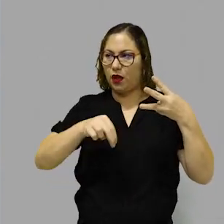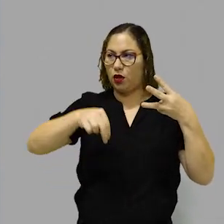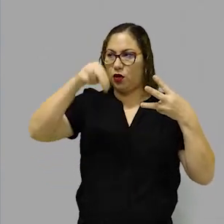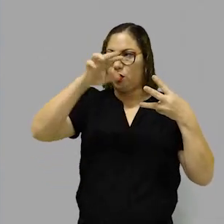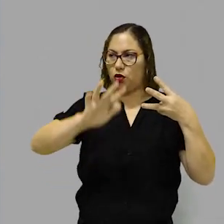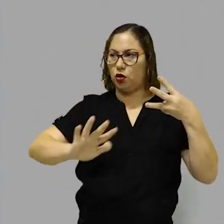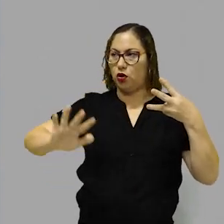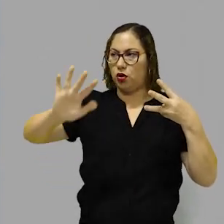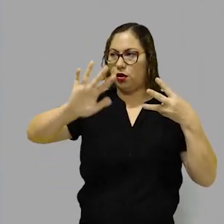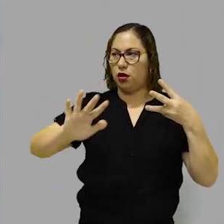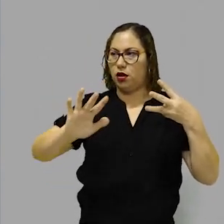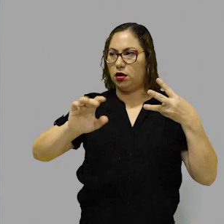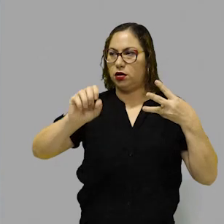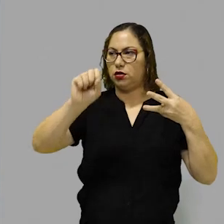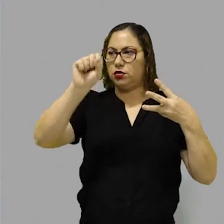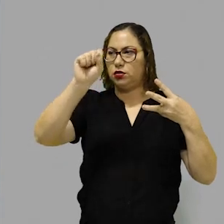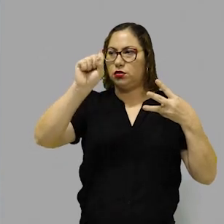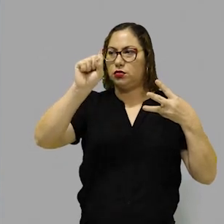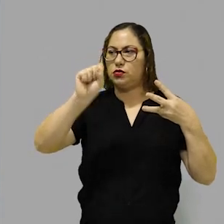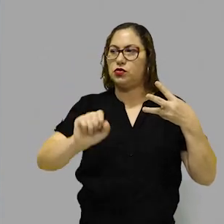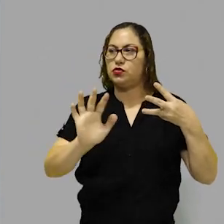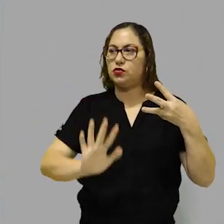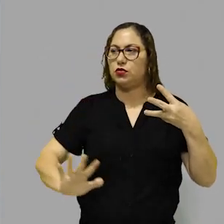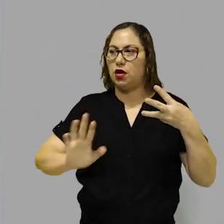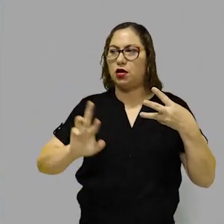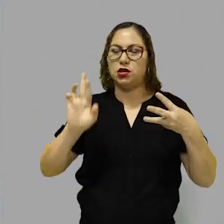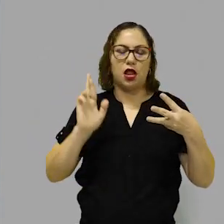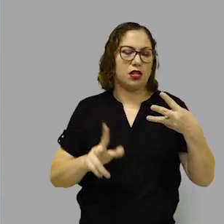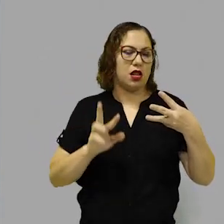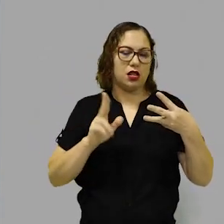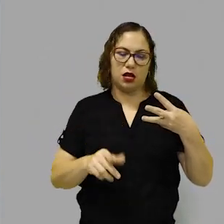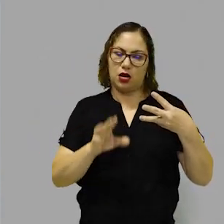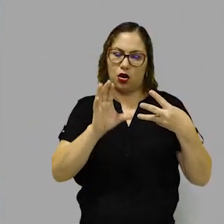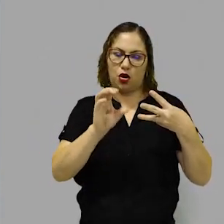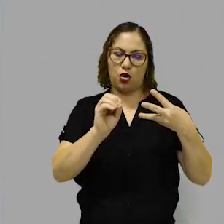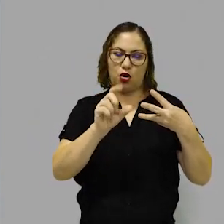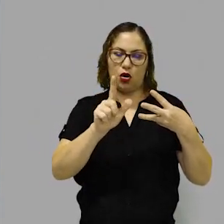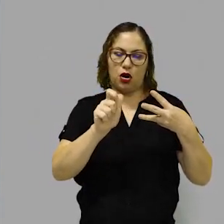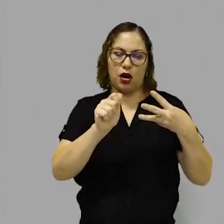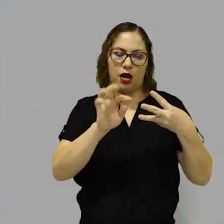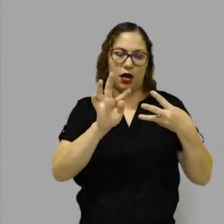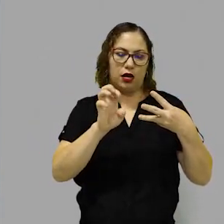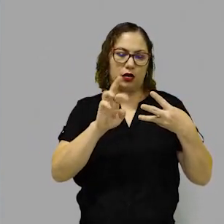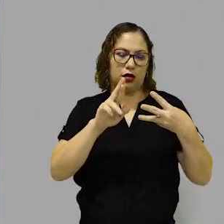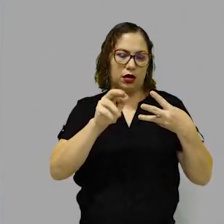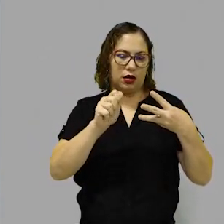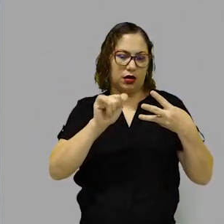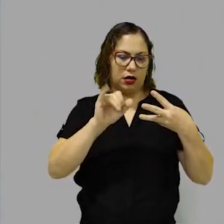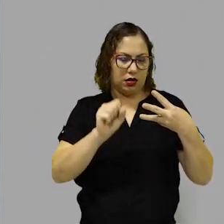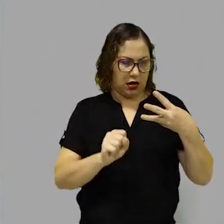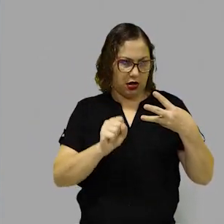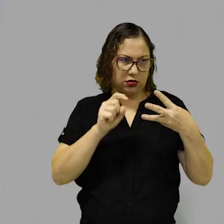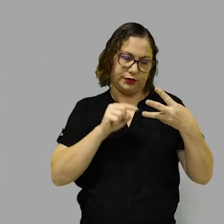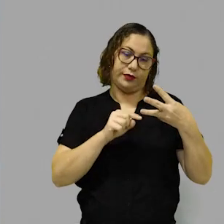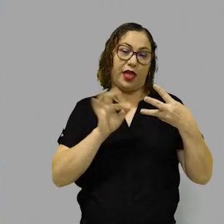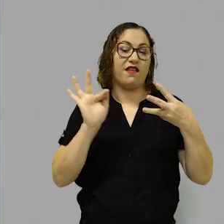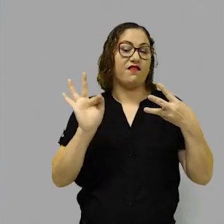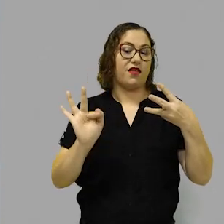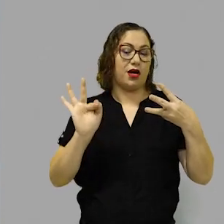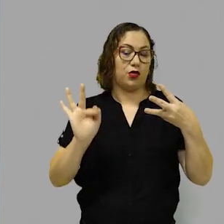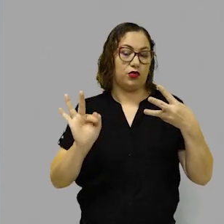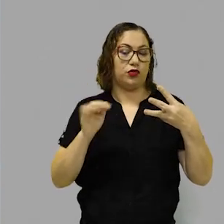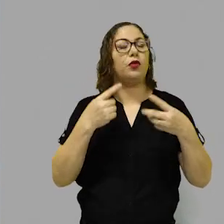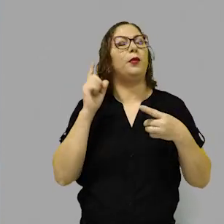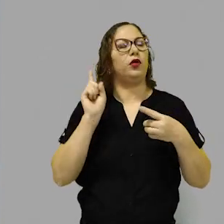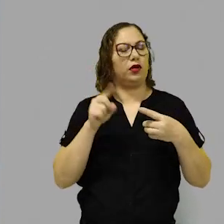nordeste, sudeste não são pontos colaterais. Essa afirmação é falsa, porque eles